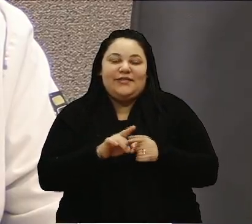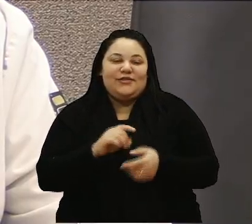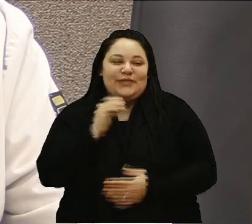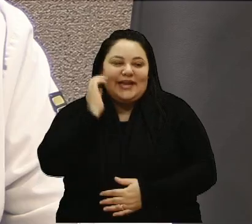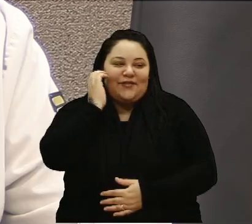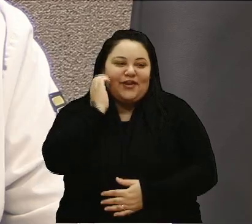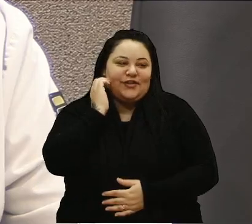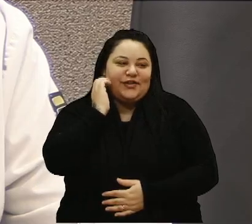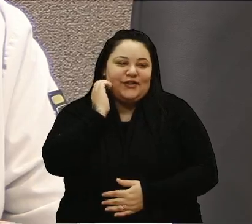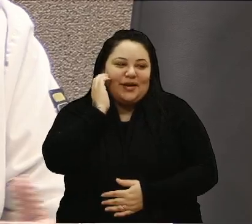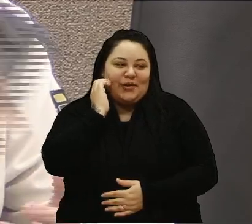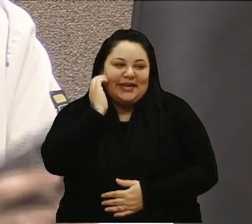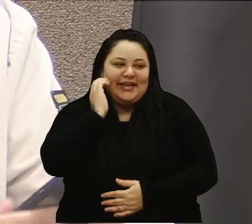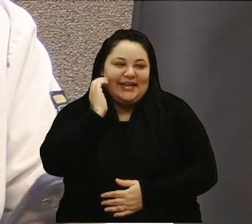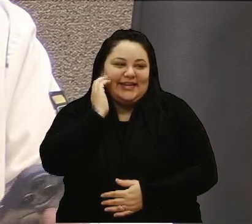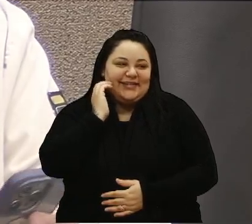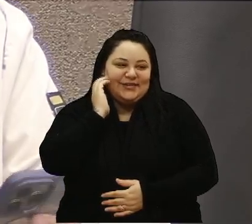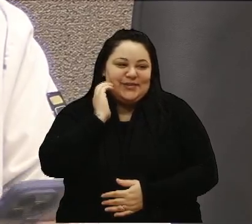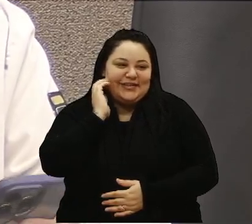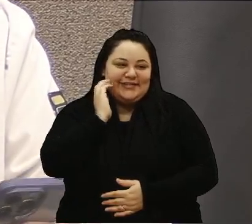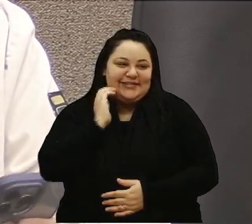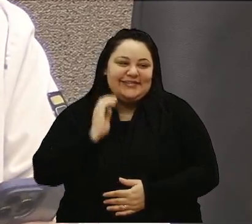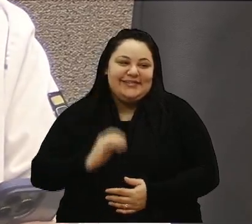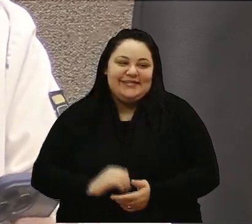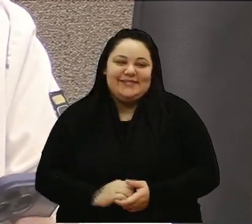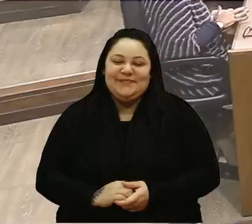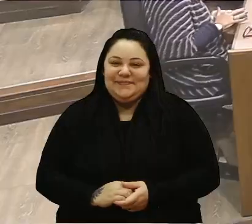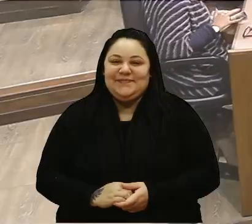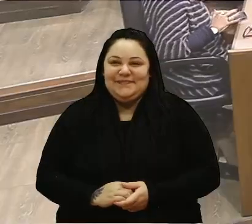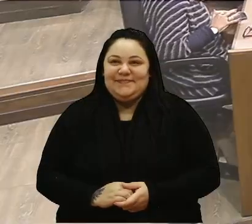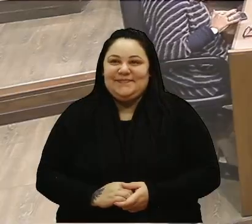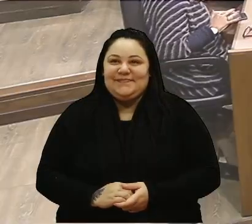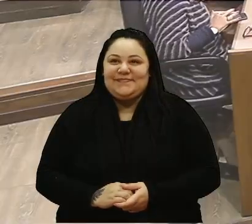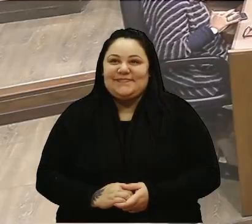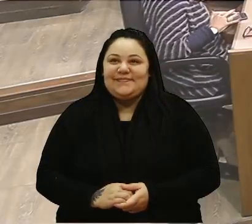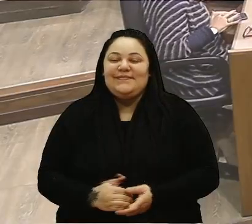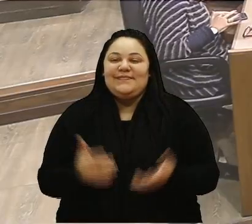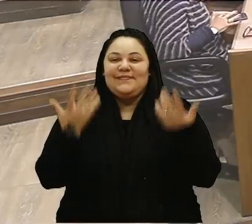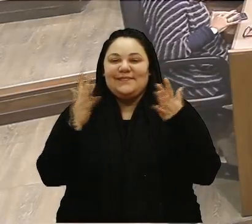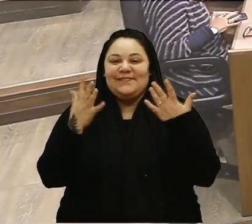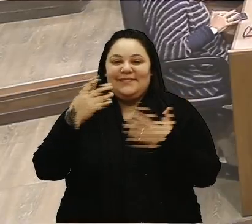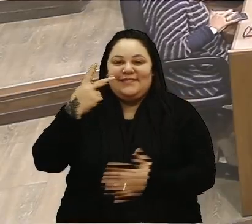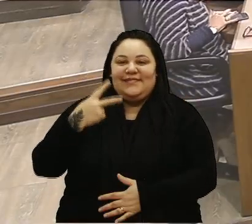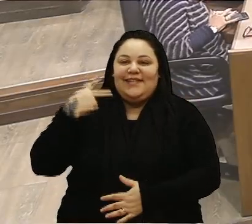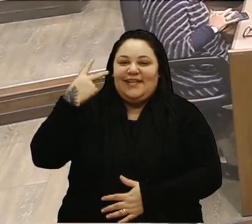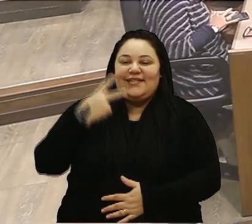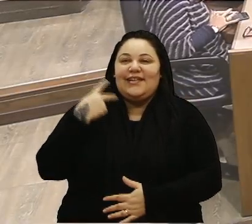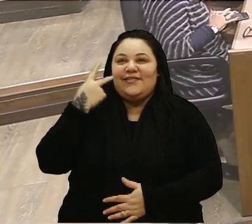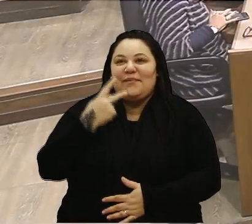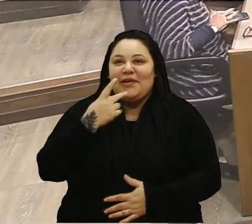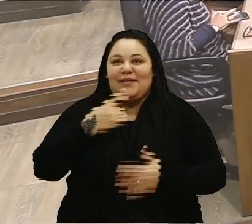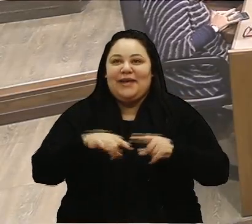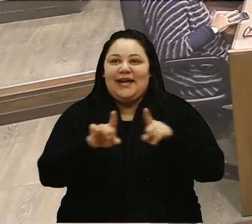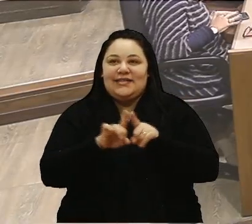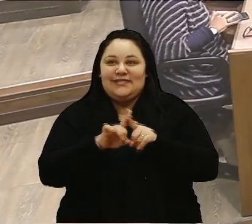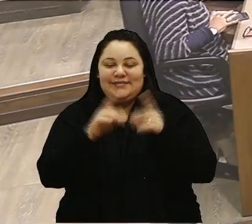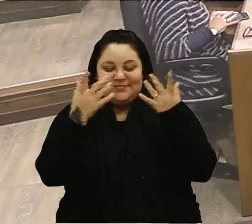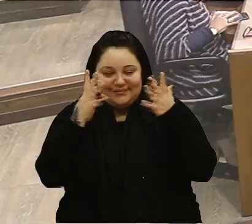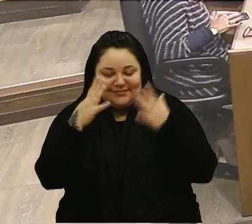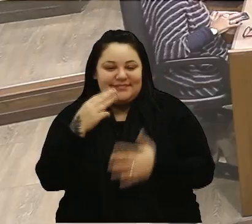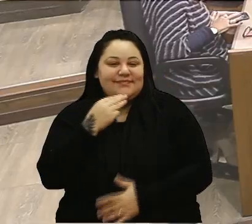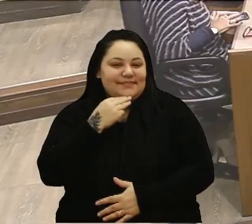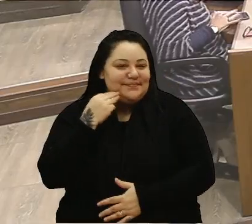votarei favorável. Muito obrigada, vereador Frisso. Vereador Aldonei. Parabéns, vereadora Marisol, por ter proposto esse tema, por